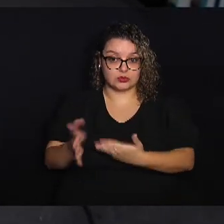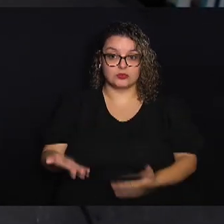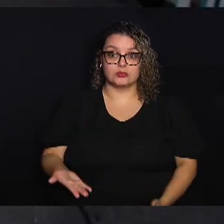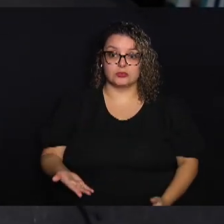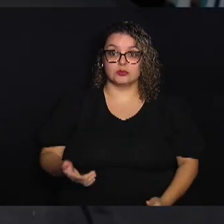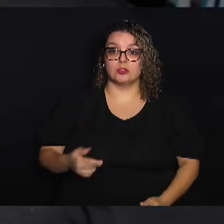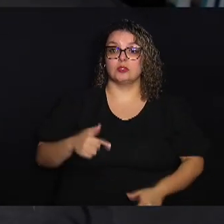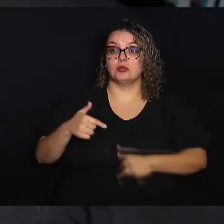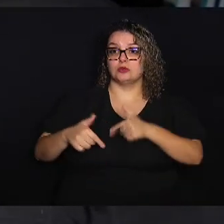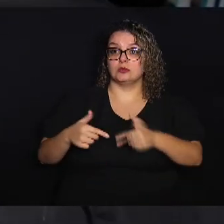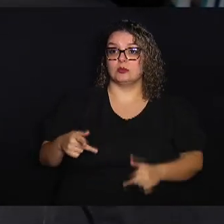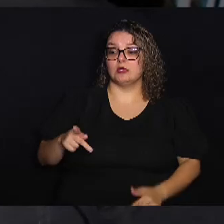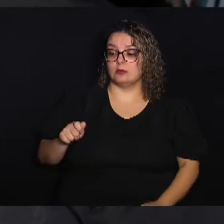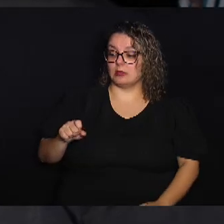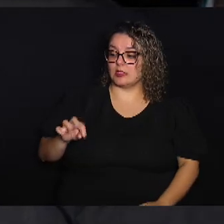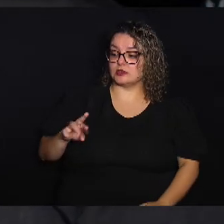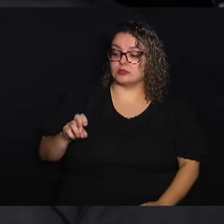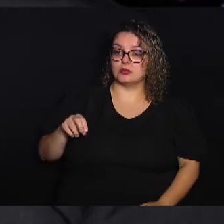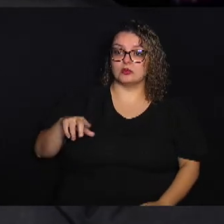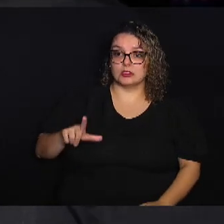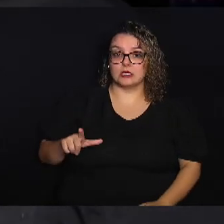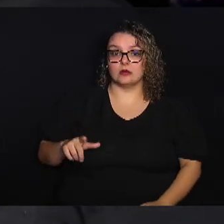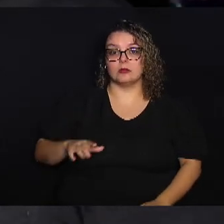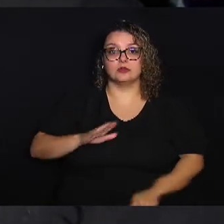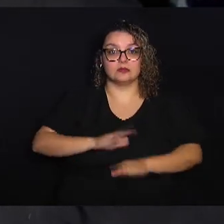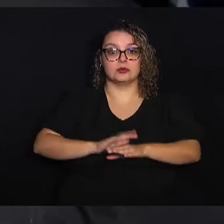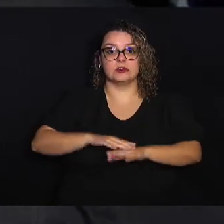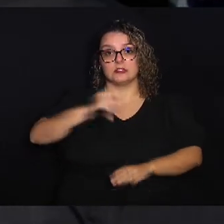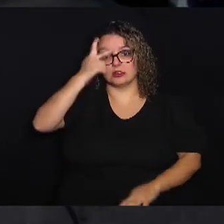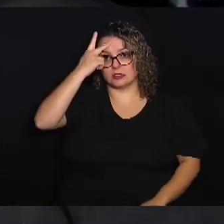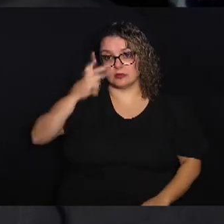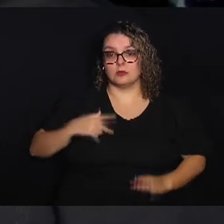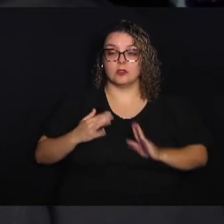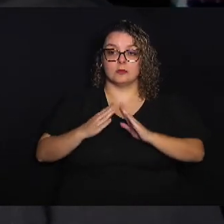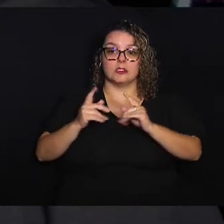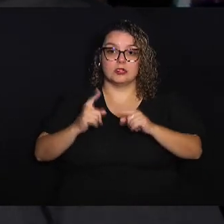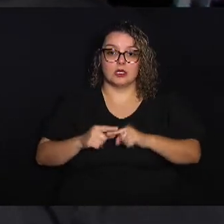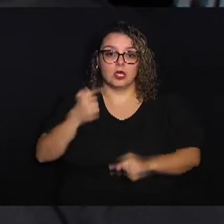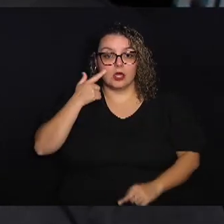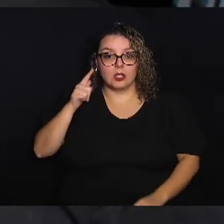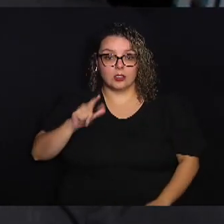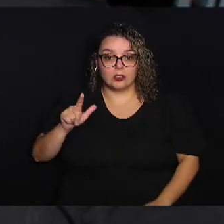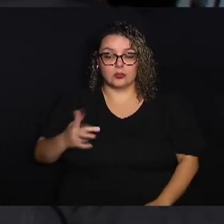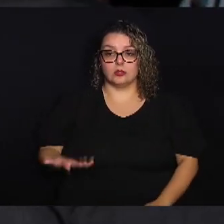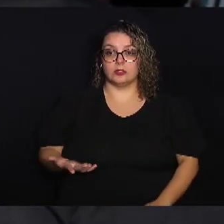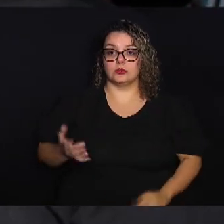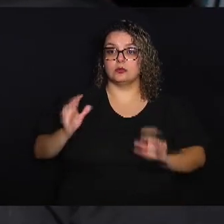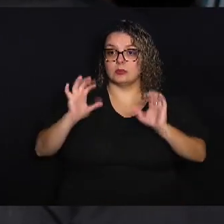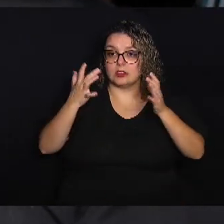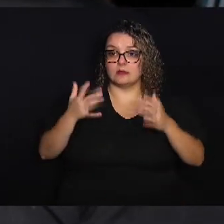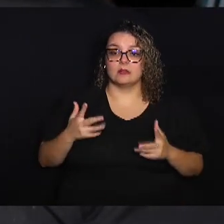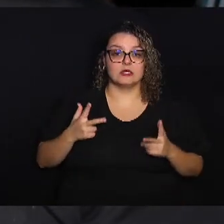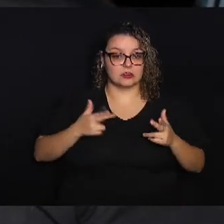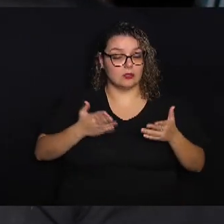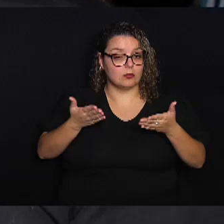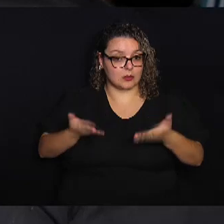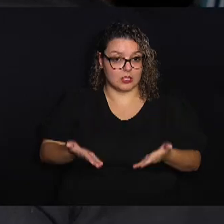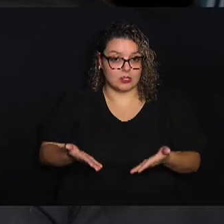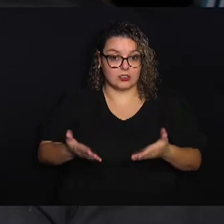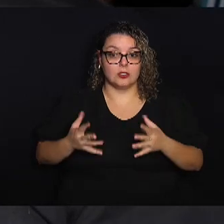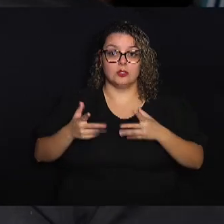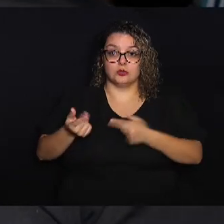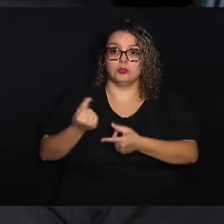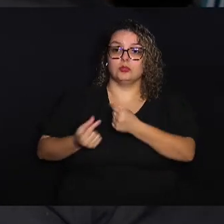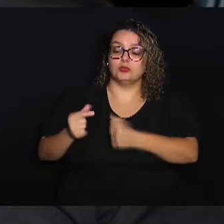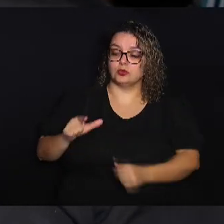trabalho pastoral, as atividades da própria igreja. Então é claro que uma festa dessa, todo o lucro